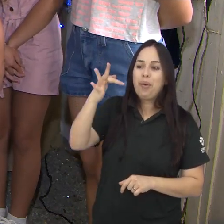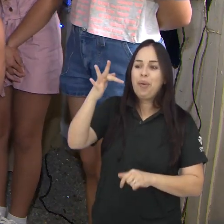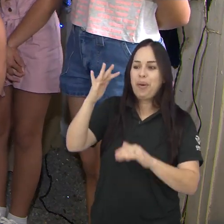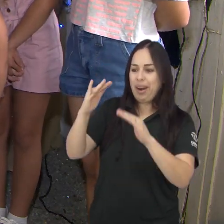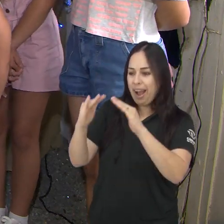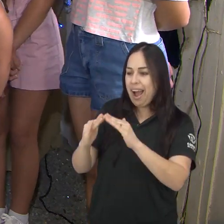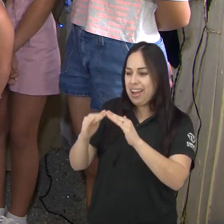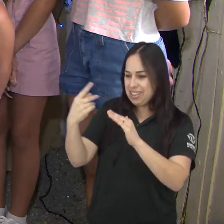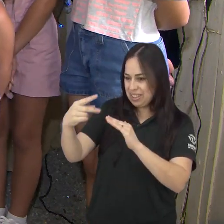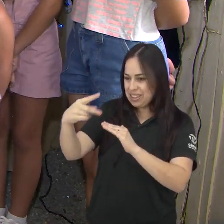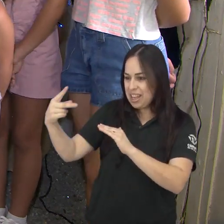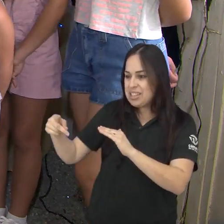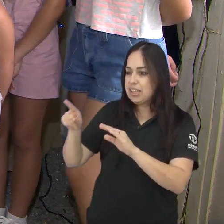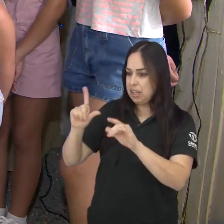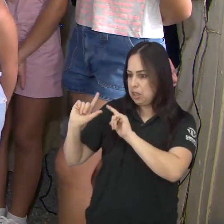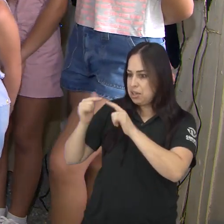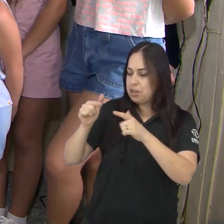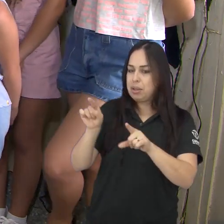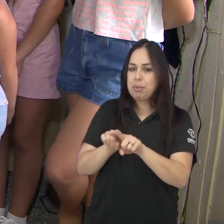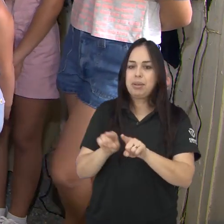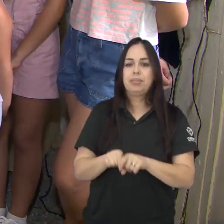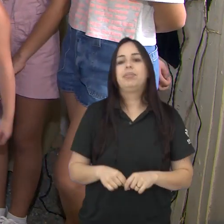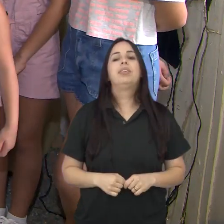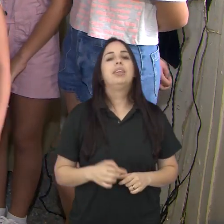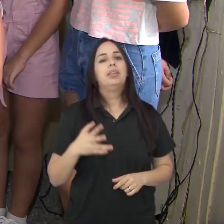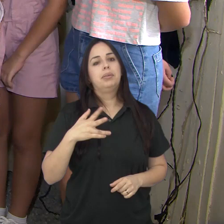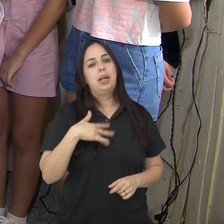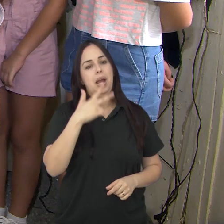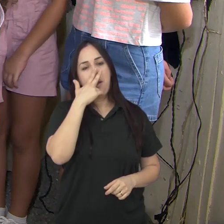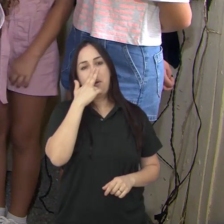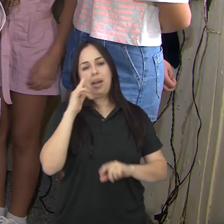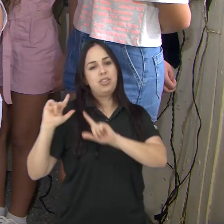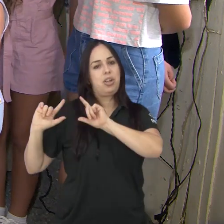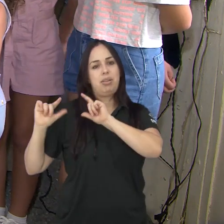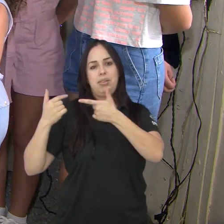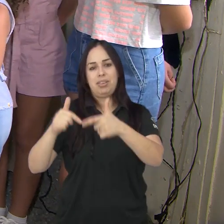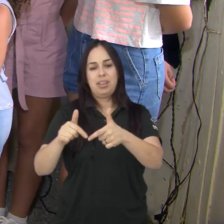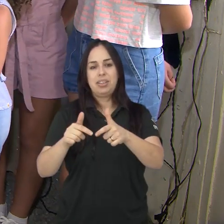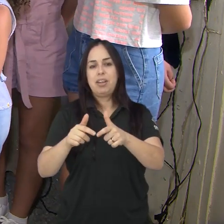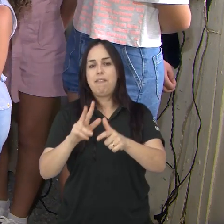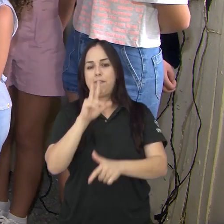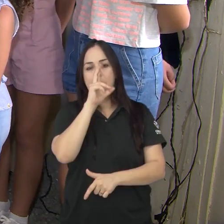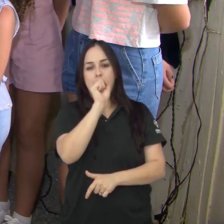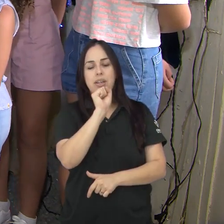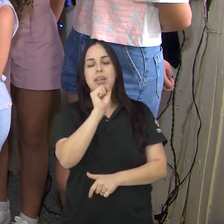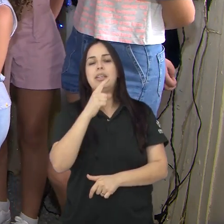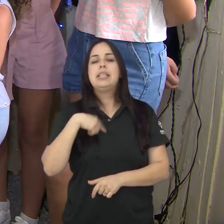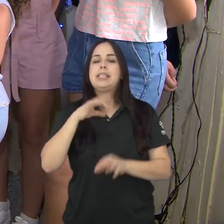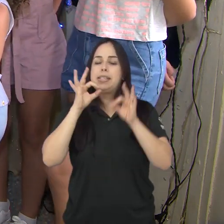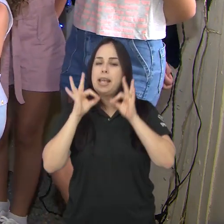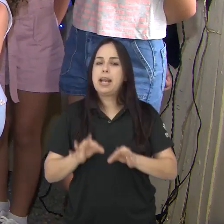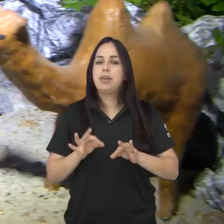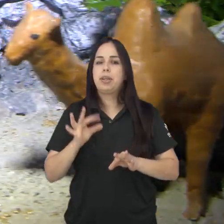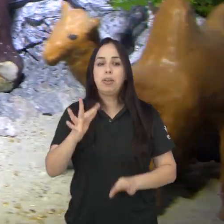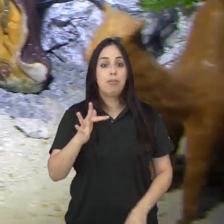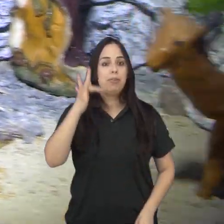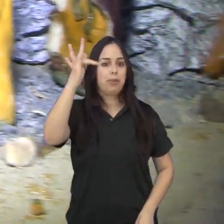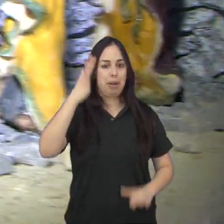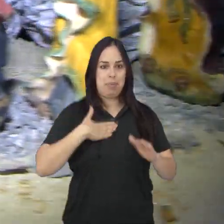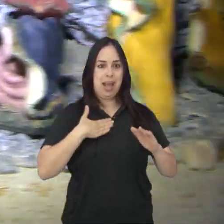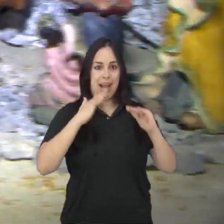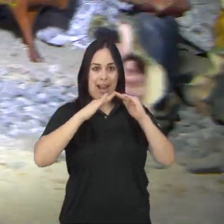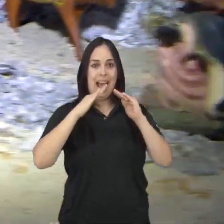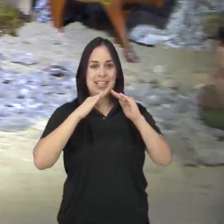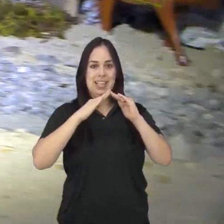na família de vocês, né? Vocês vão continuar com a tradição, meninas? Sim, eu acho que é uma tradição muito forte, a gente com certeza vai levar para o futuro, porque